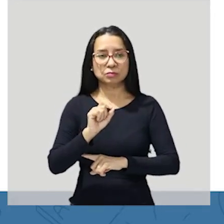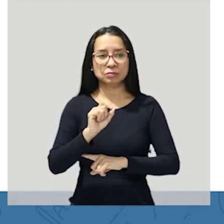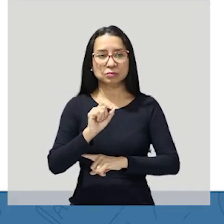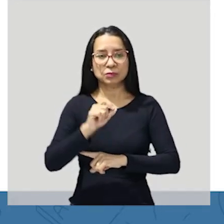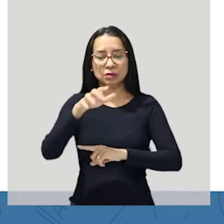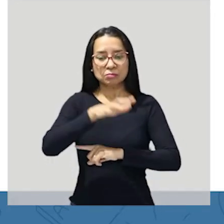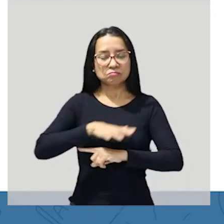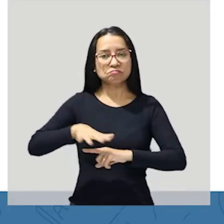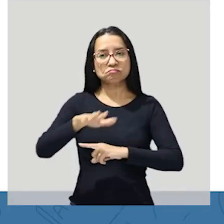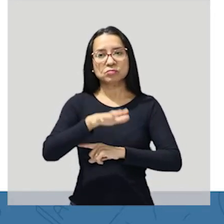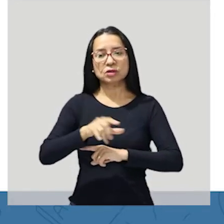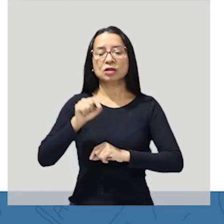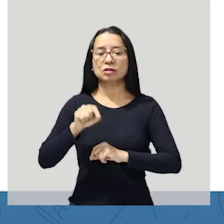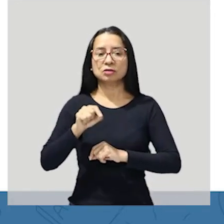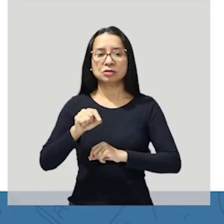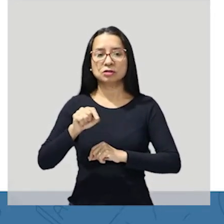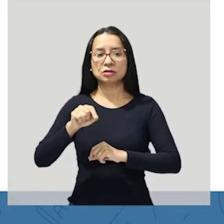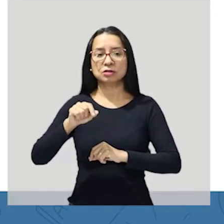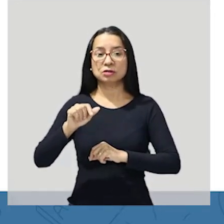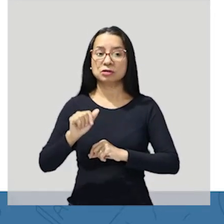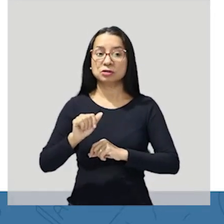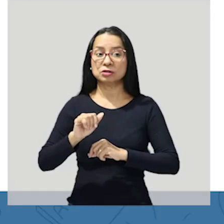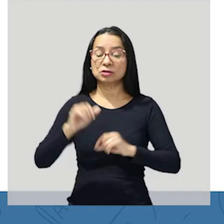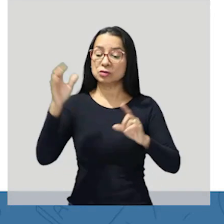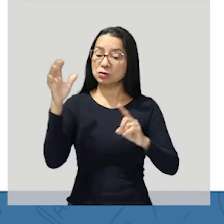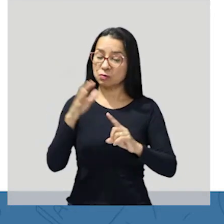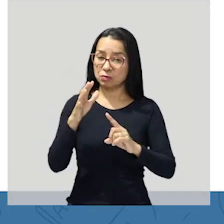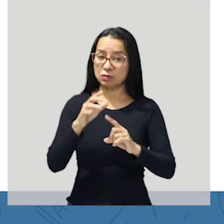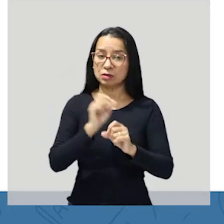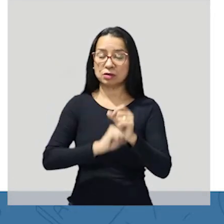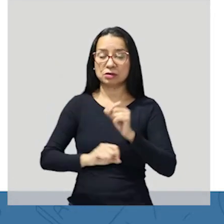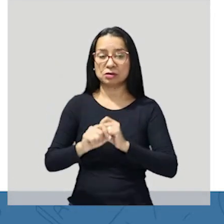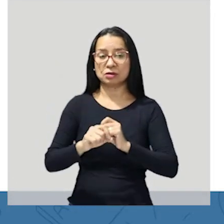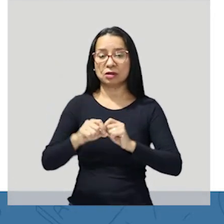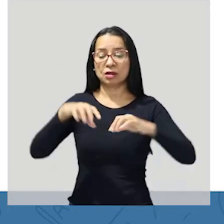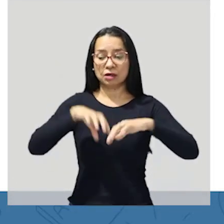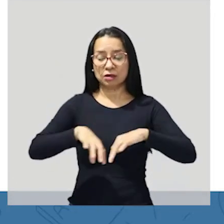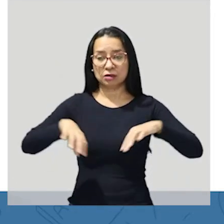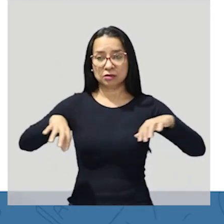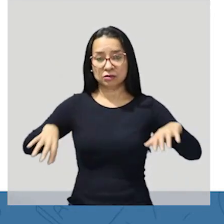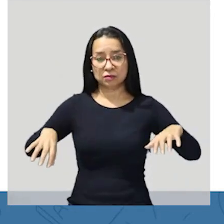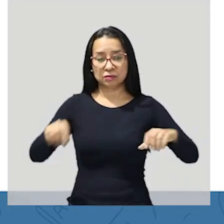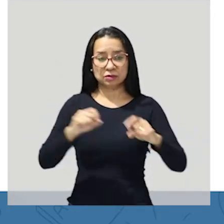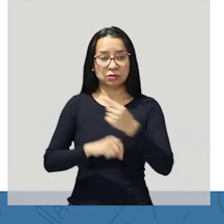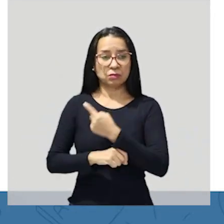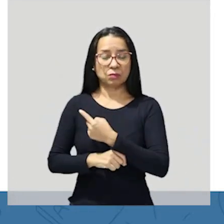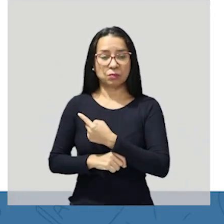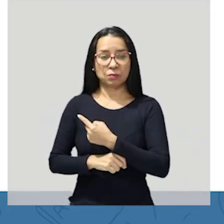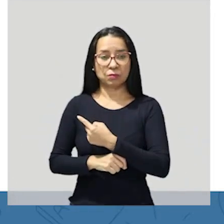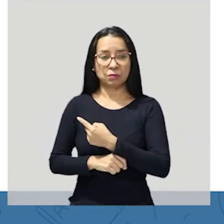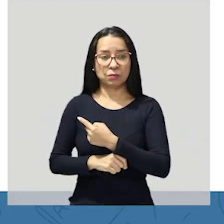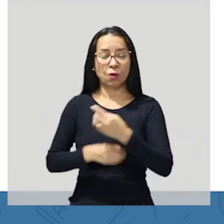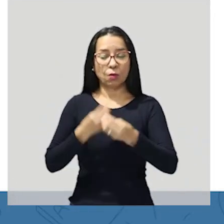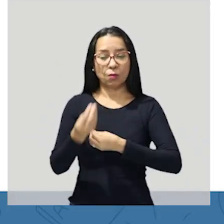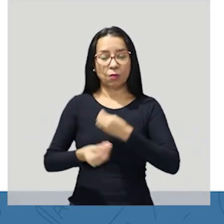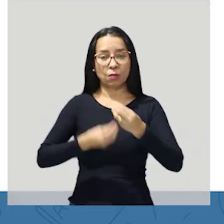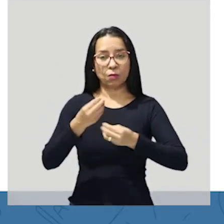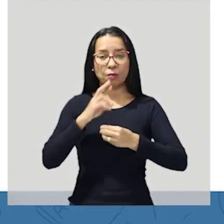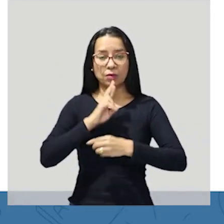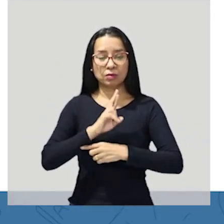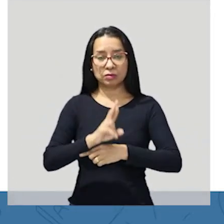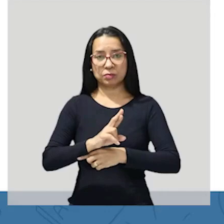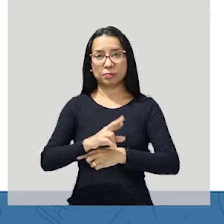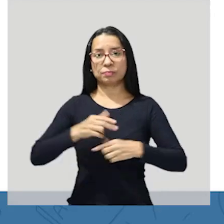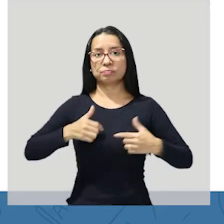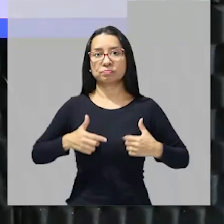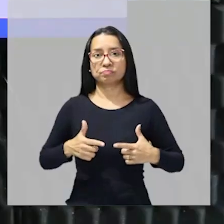área de influência. É o que está se vendo, a divisão aí da Alemanha e área de influência como reflexo da Guerra Fria.